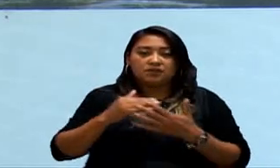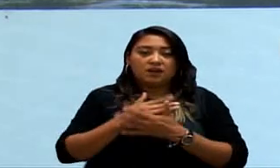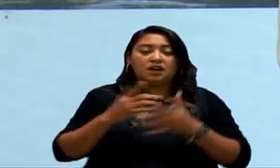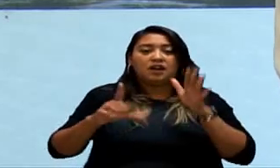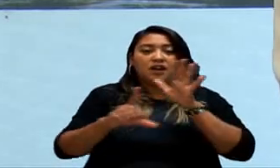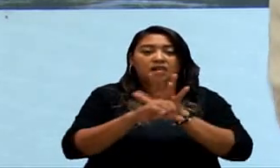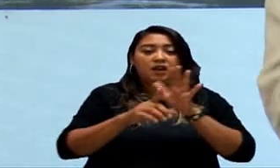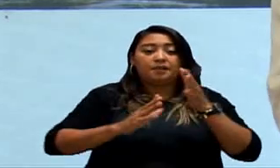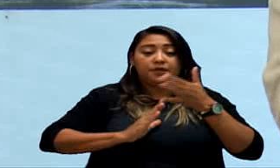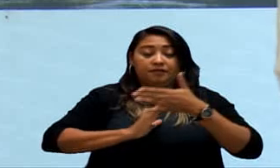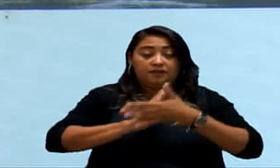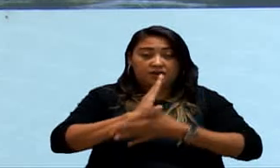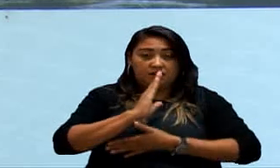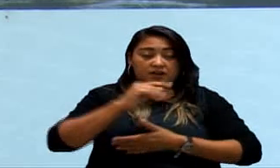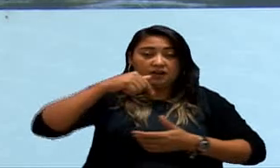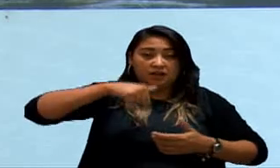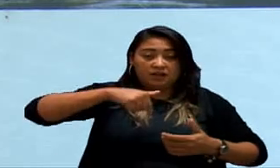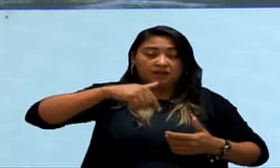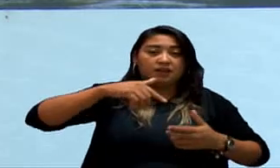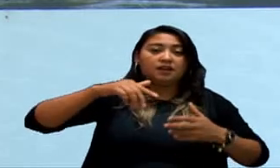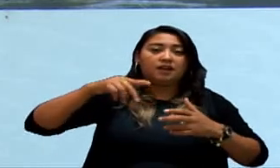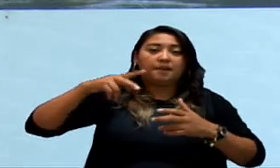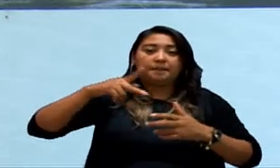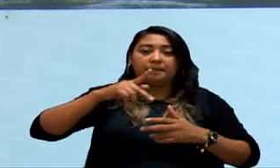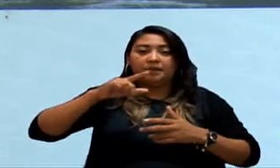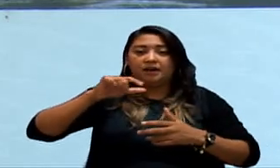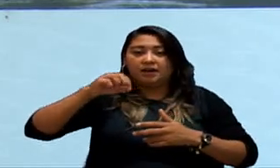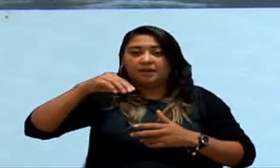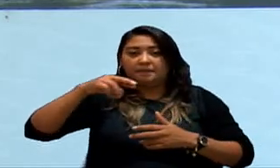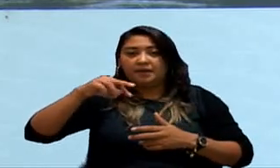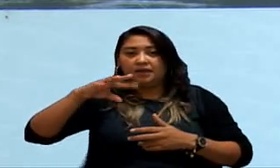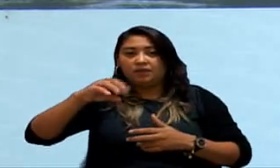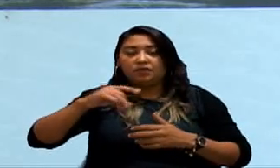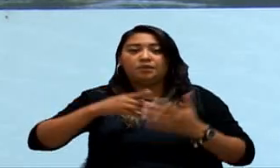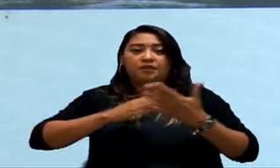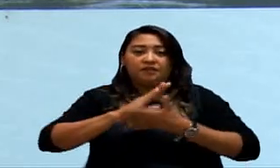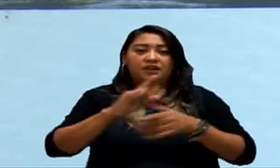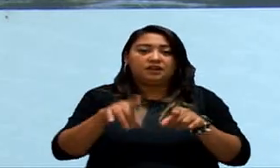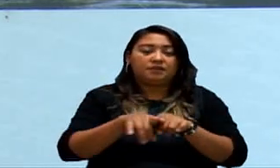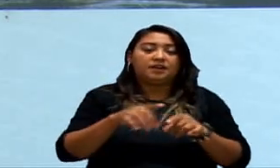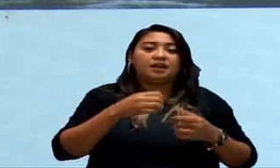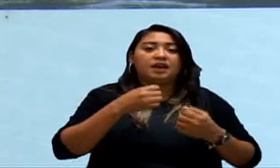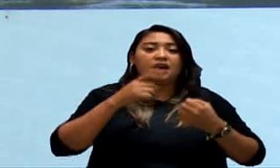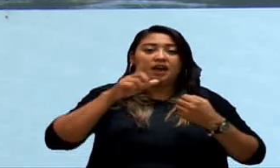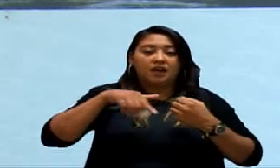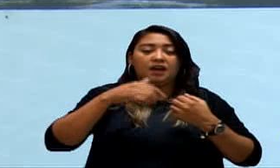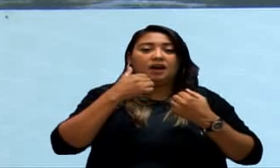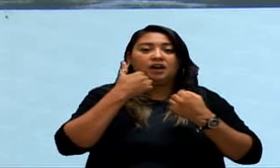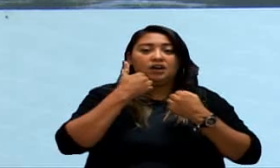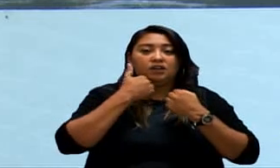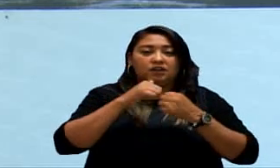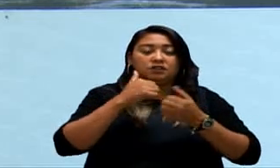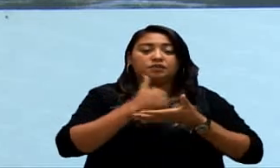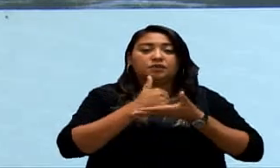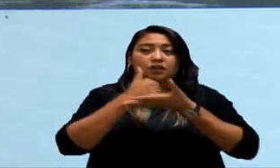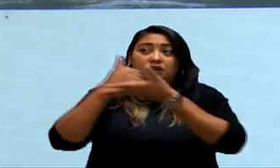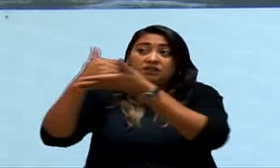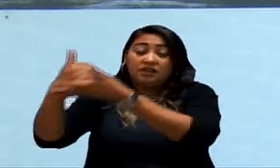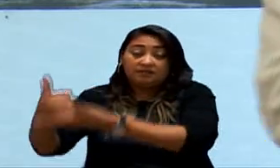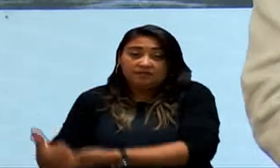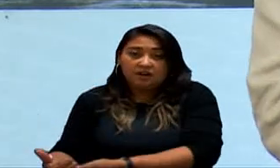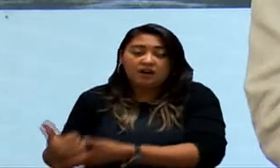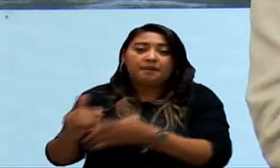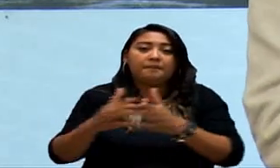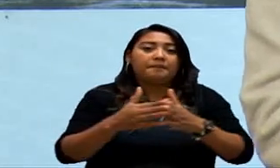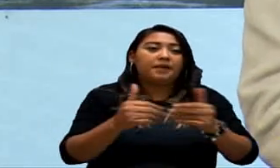aprovada aqui por esse parlamento, que é o transporte de animais domésticos e pet. Peço